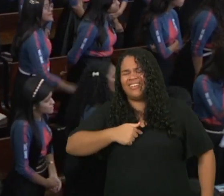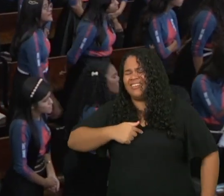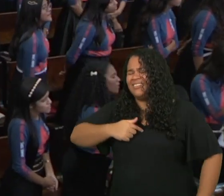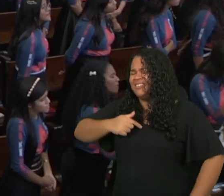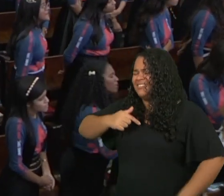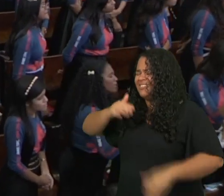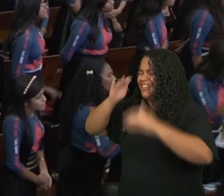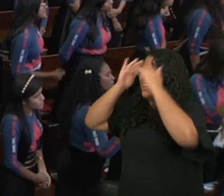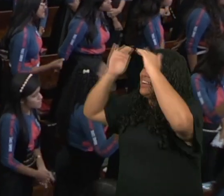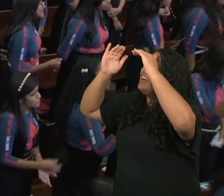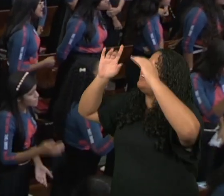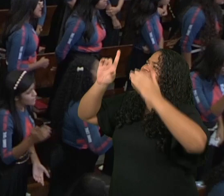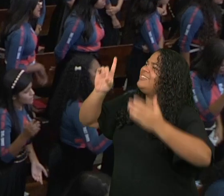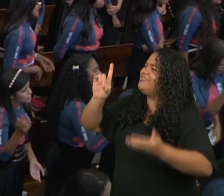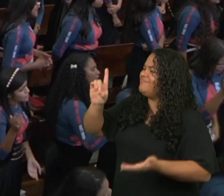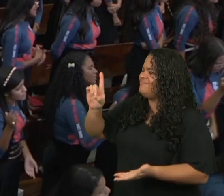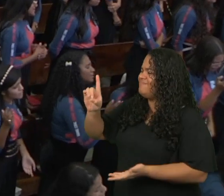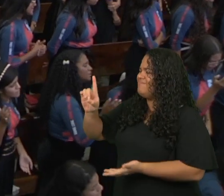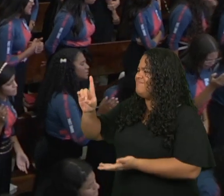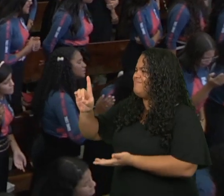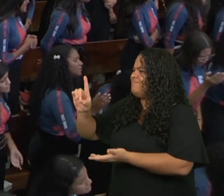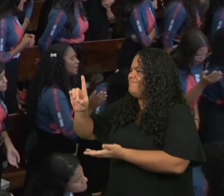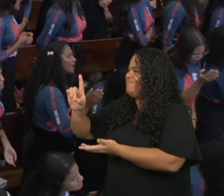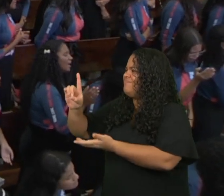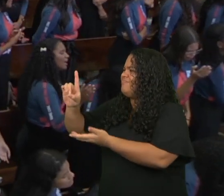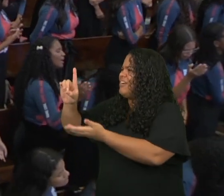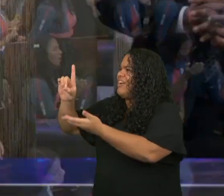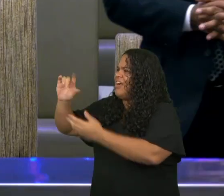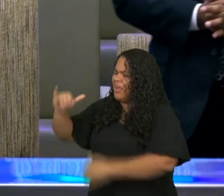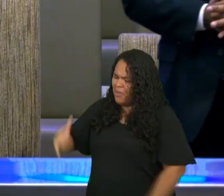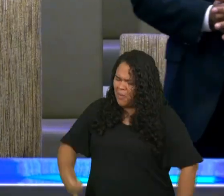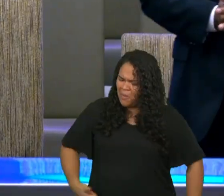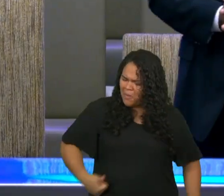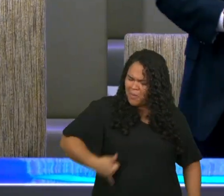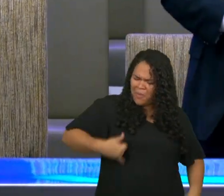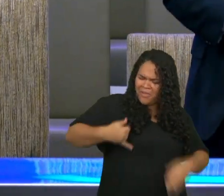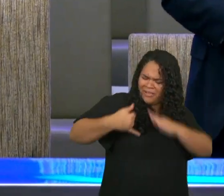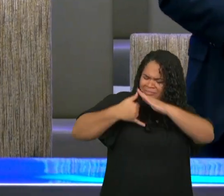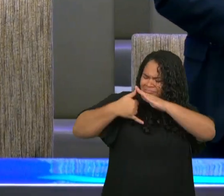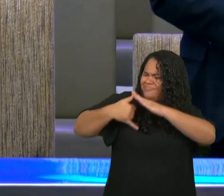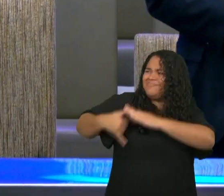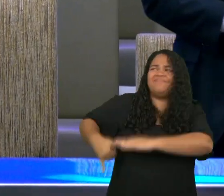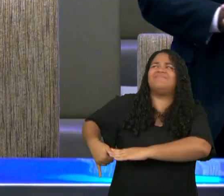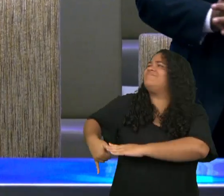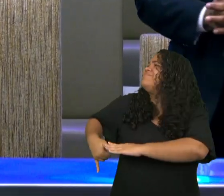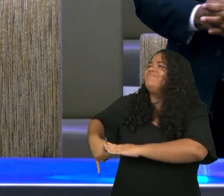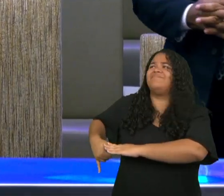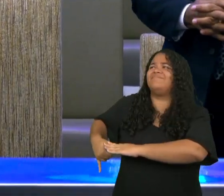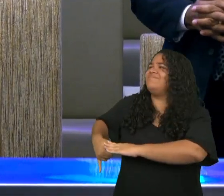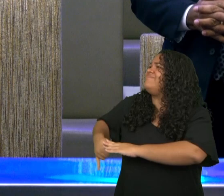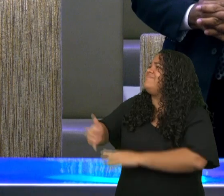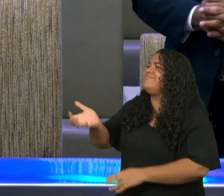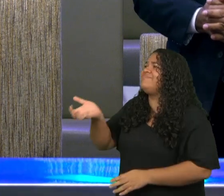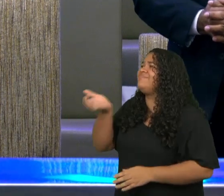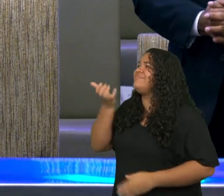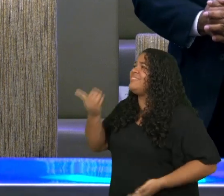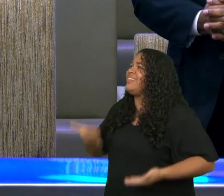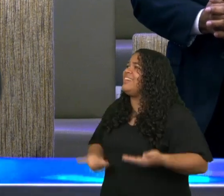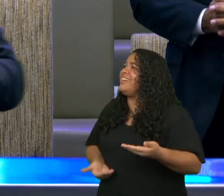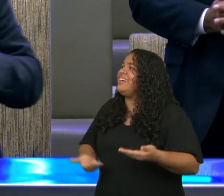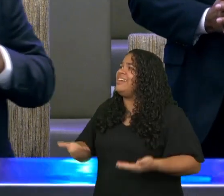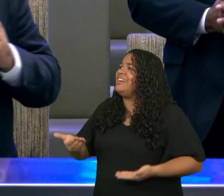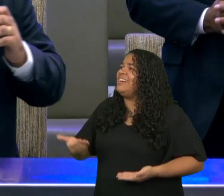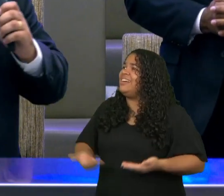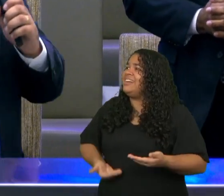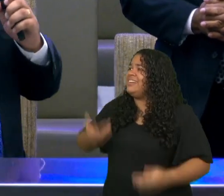O propósito ainda te espera, filho. Se amares a Deus de todo o teu coração, deixa ela aqui, filho. Deixa ela